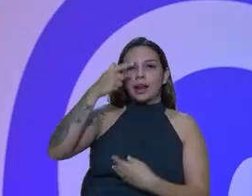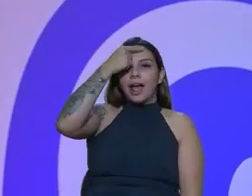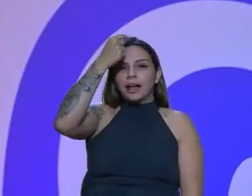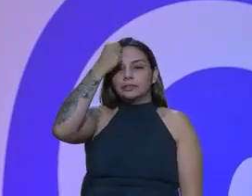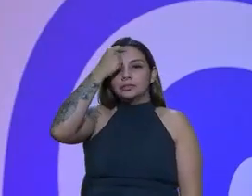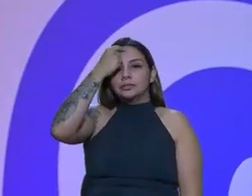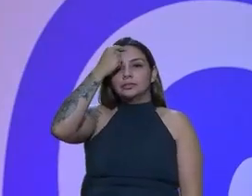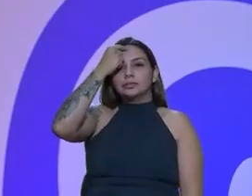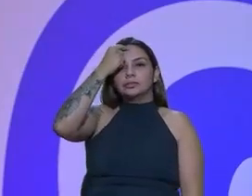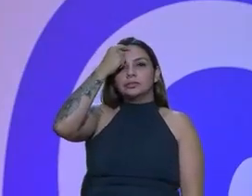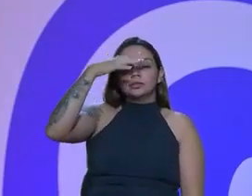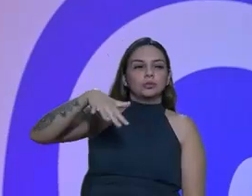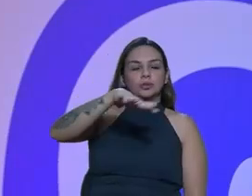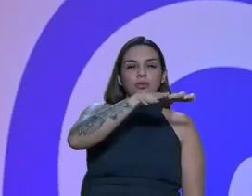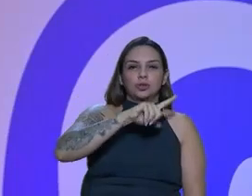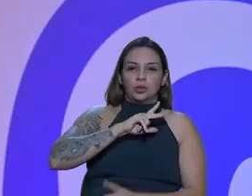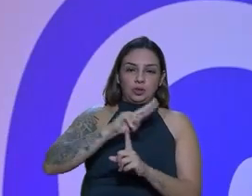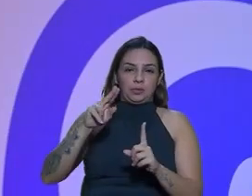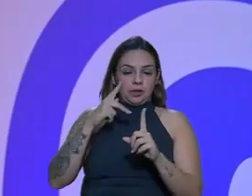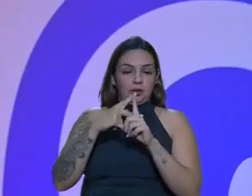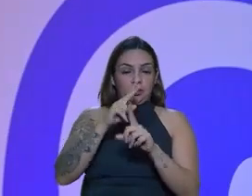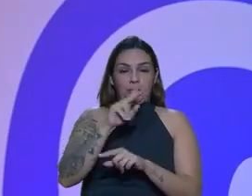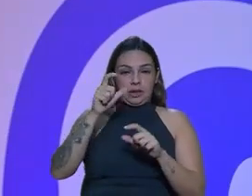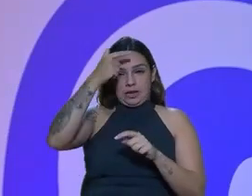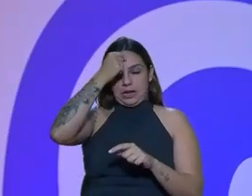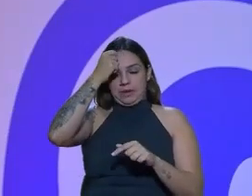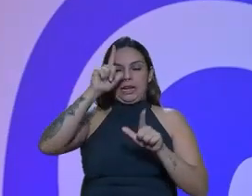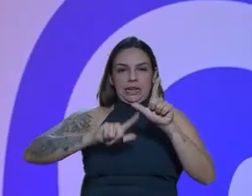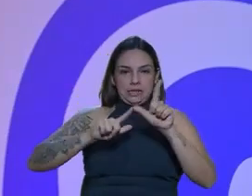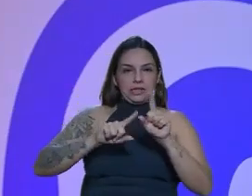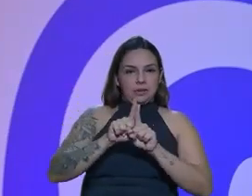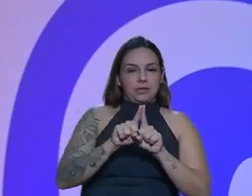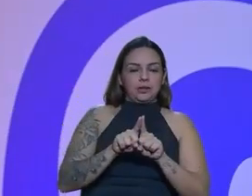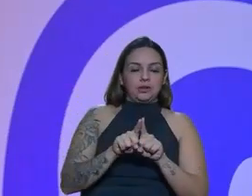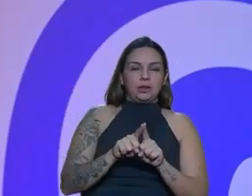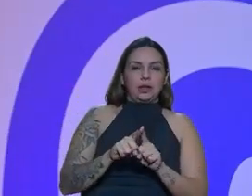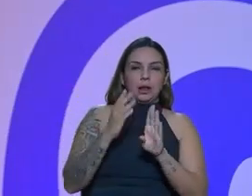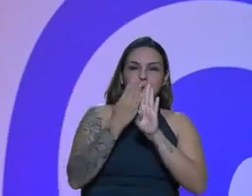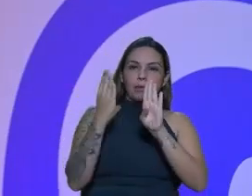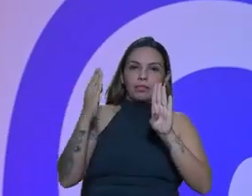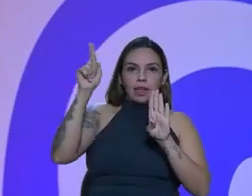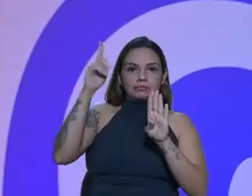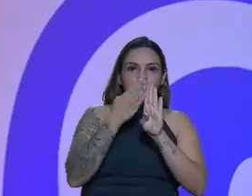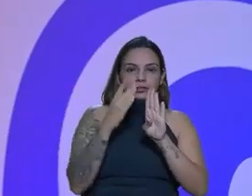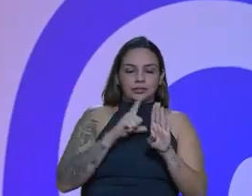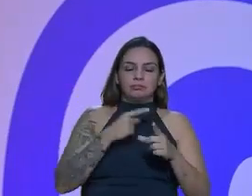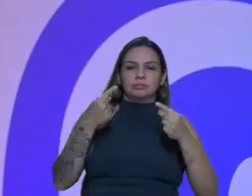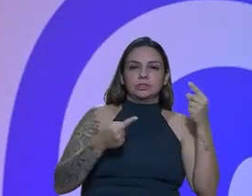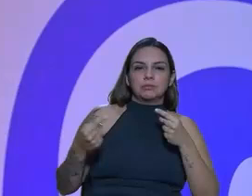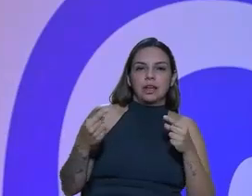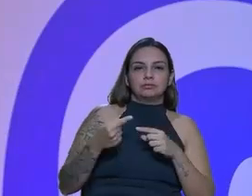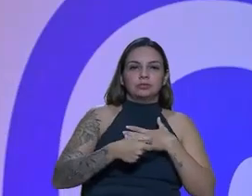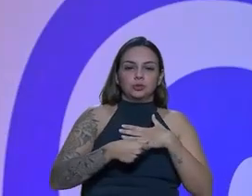acadêmicos no auditório intitulado Academia de Letras. E temos o auditório Biblioteca, com debates